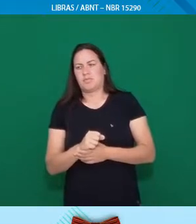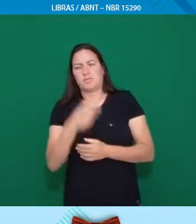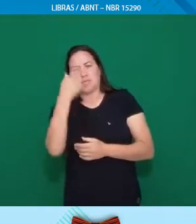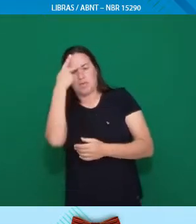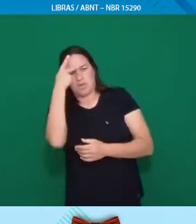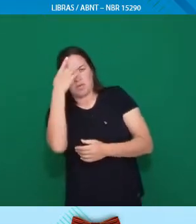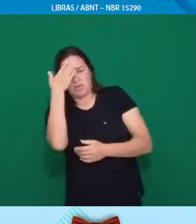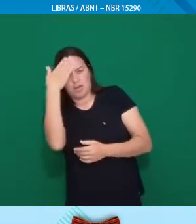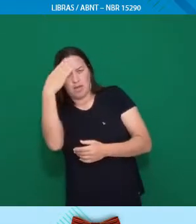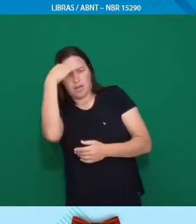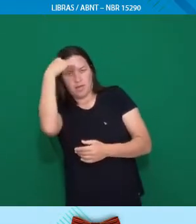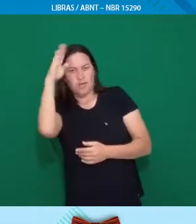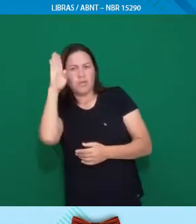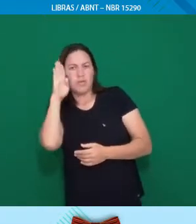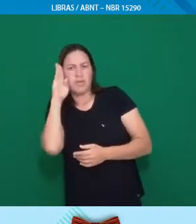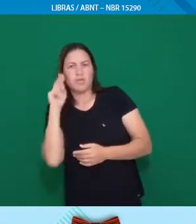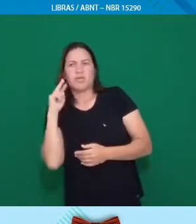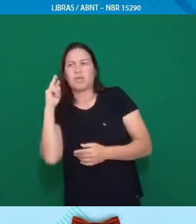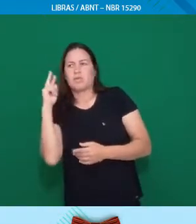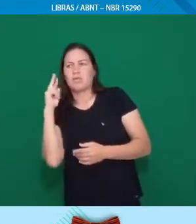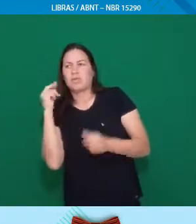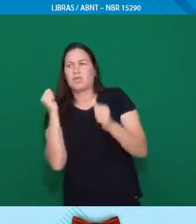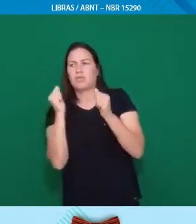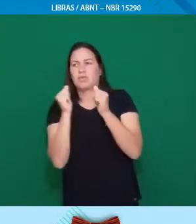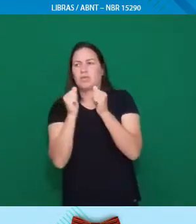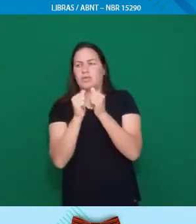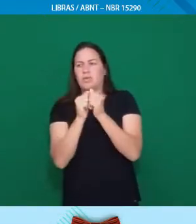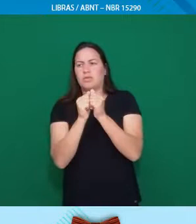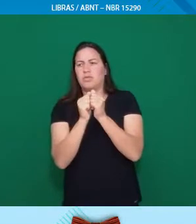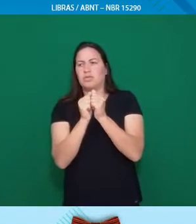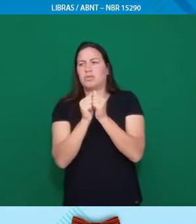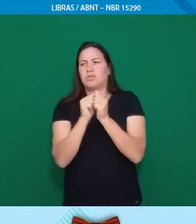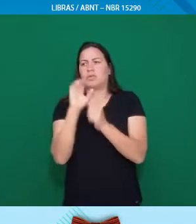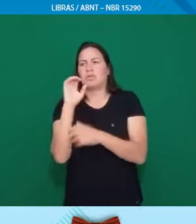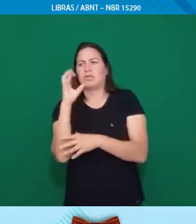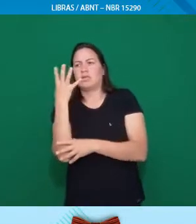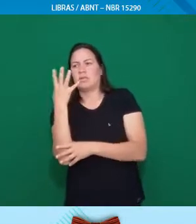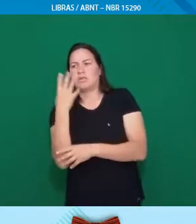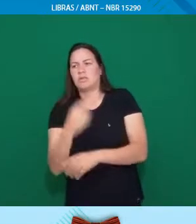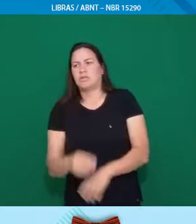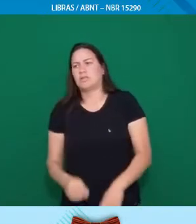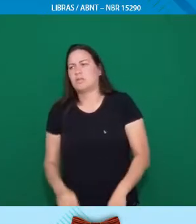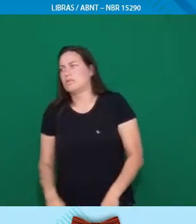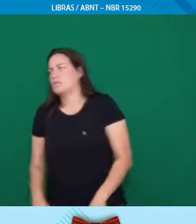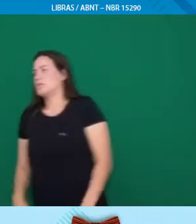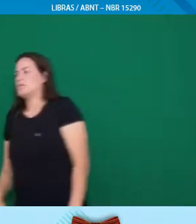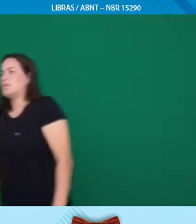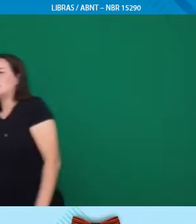é muito obrigado Vereador Tito acho que os vereadores também vão acompanhar o senhor nível 1